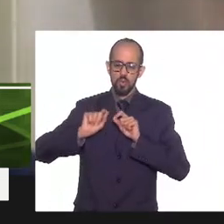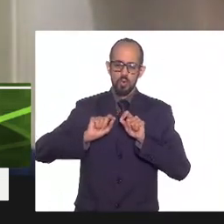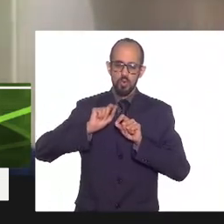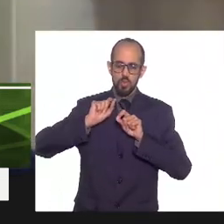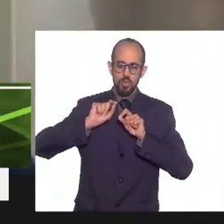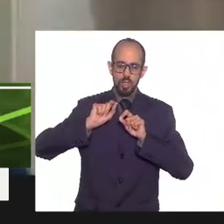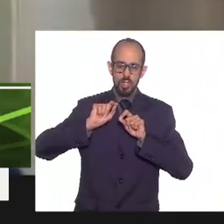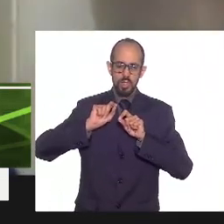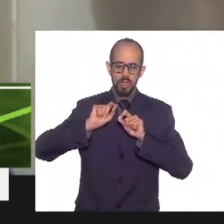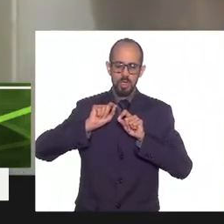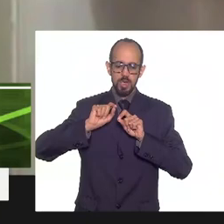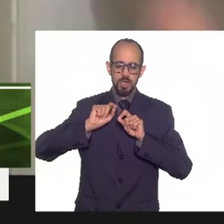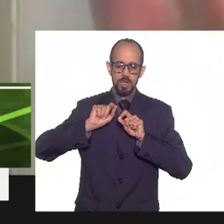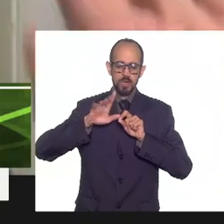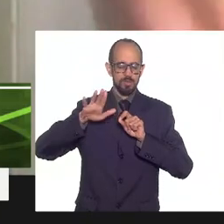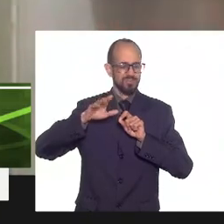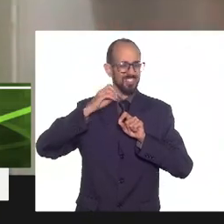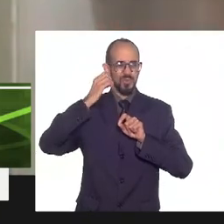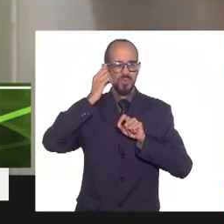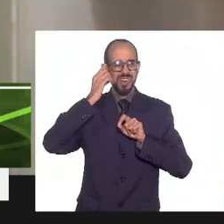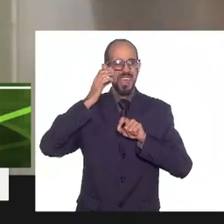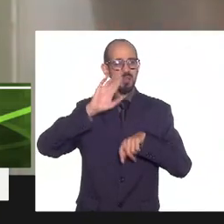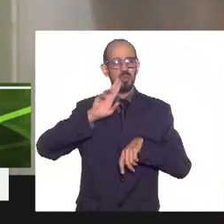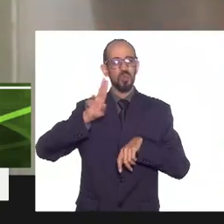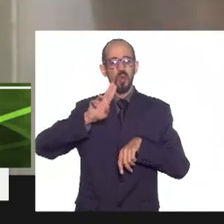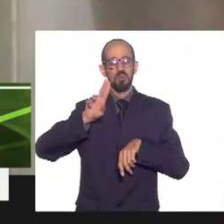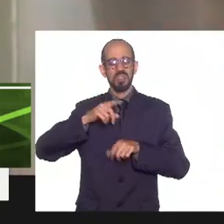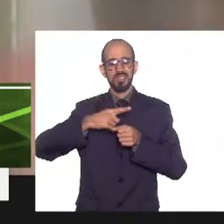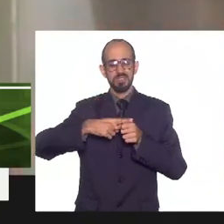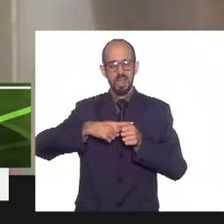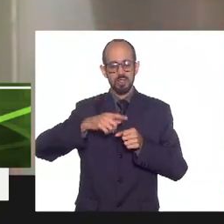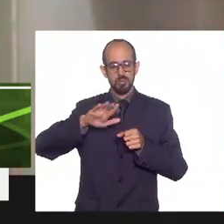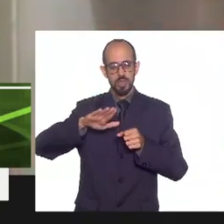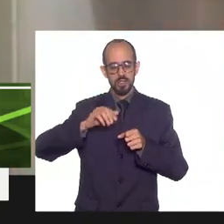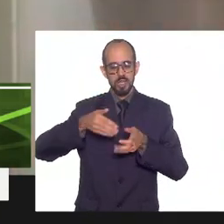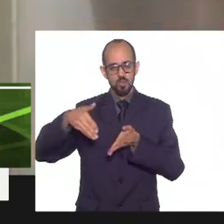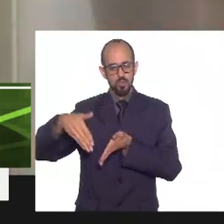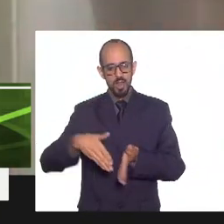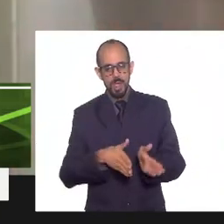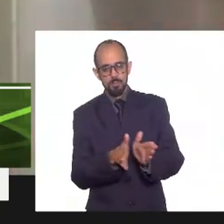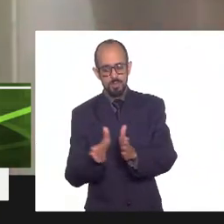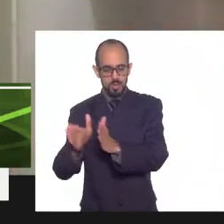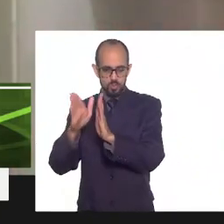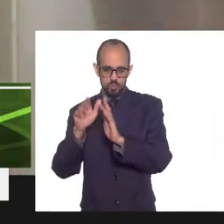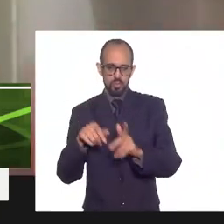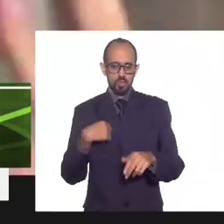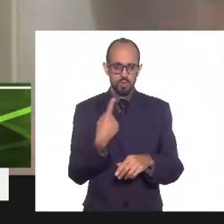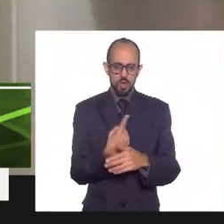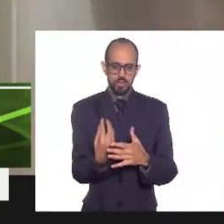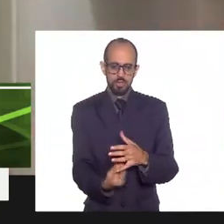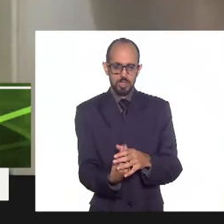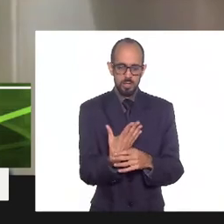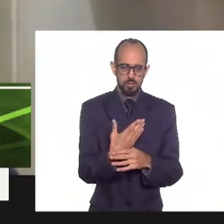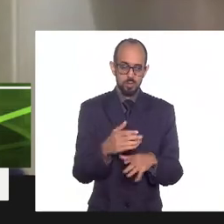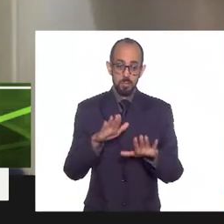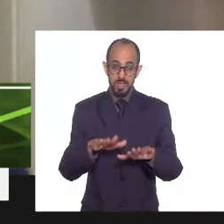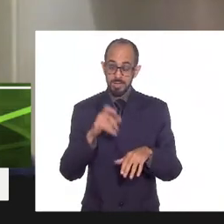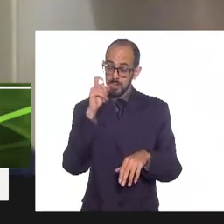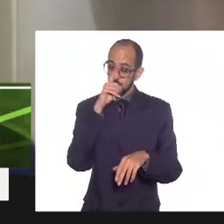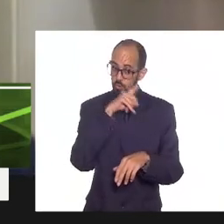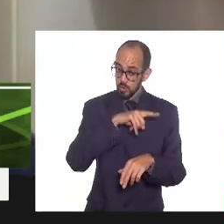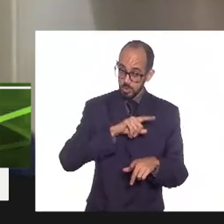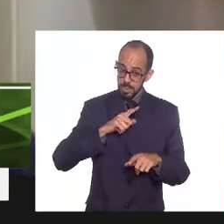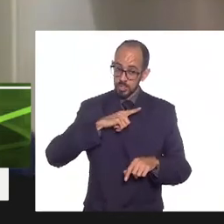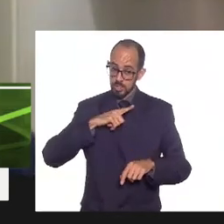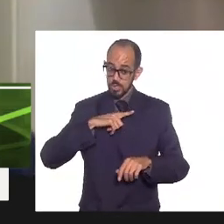como é que é o nome da cidade? Bom, eu vou me lembrar. Mas faríamos esse circuito todo. Agora, temos a dificuldade, ganhamos